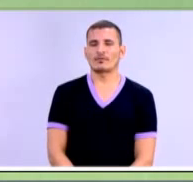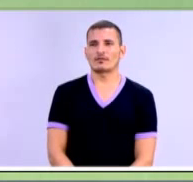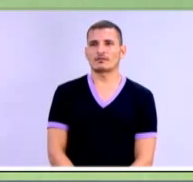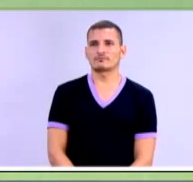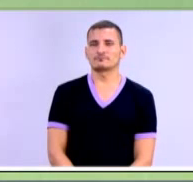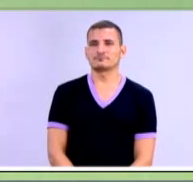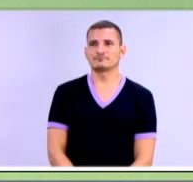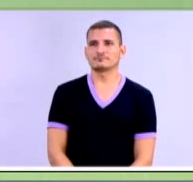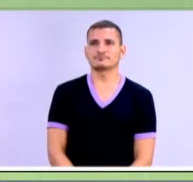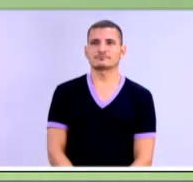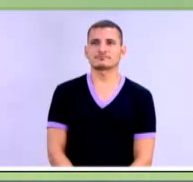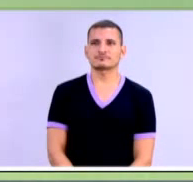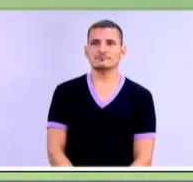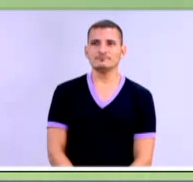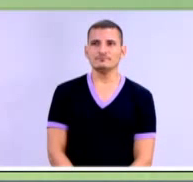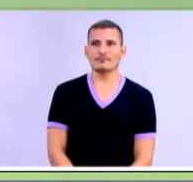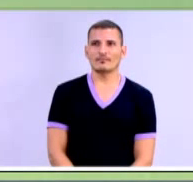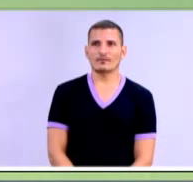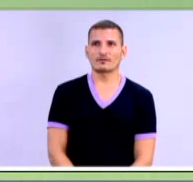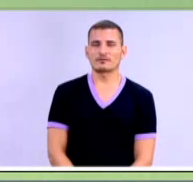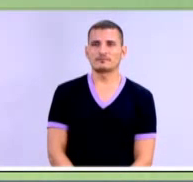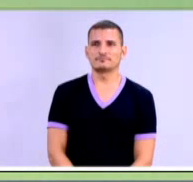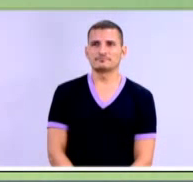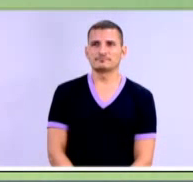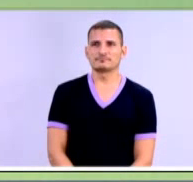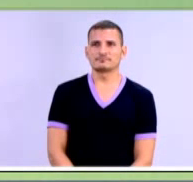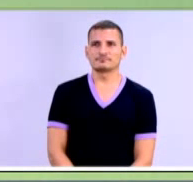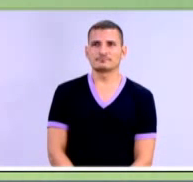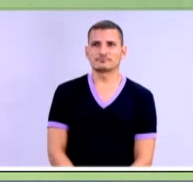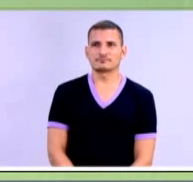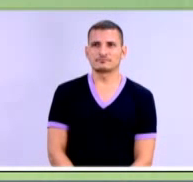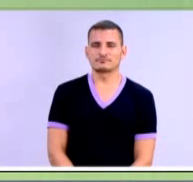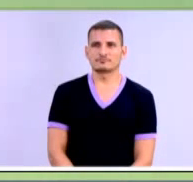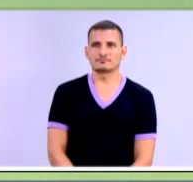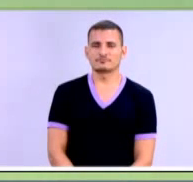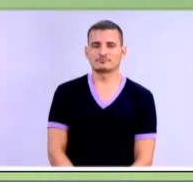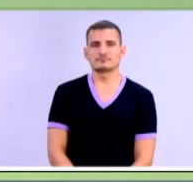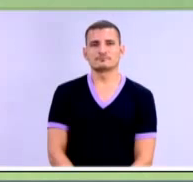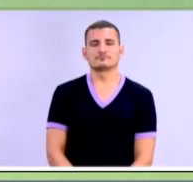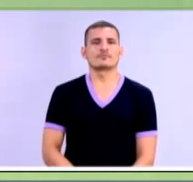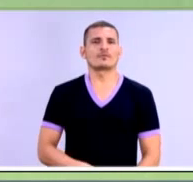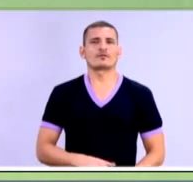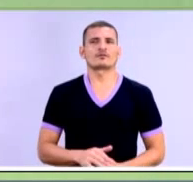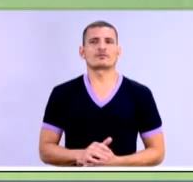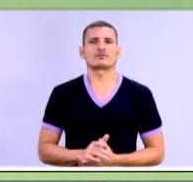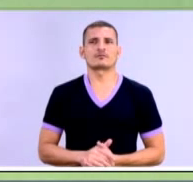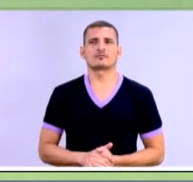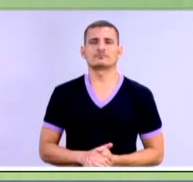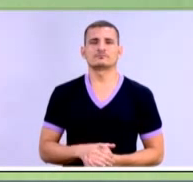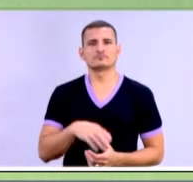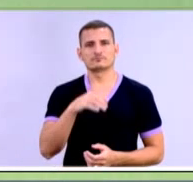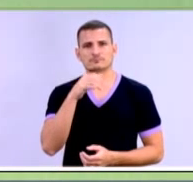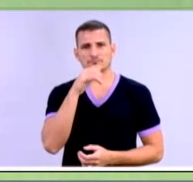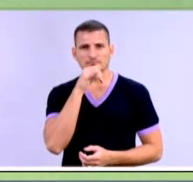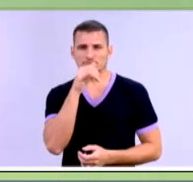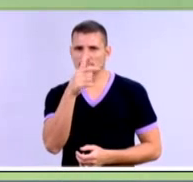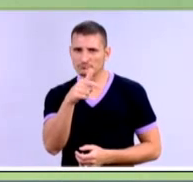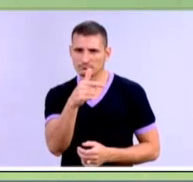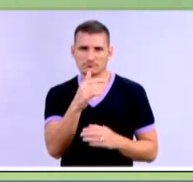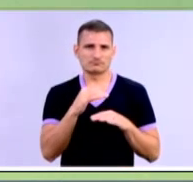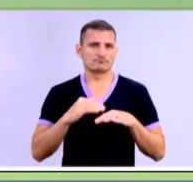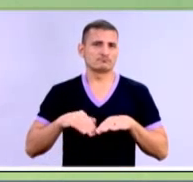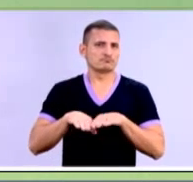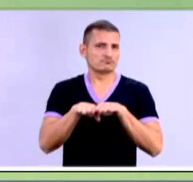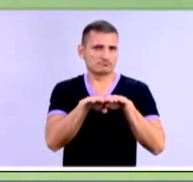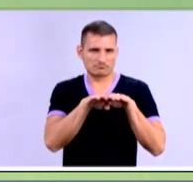não discutindo ao longo da aula, mas que é importante a gente ter senso crítico. Quando você não tem padronização, você